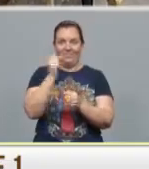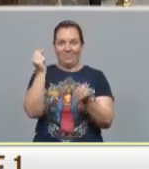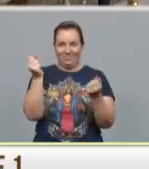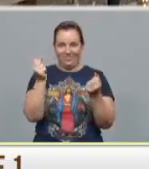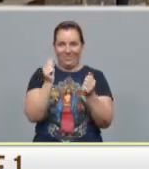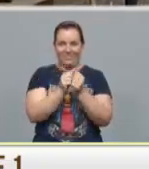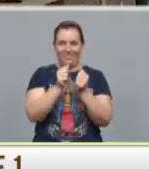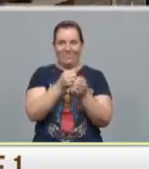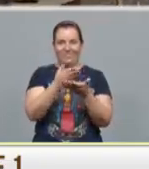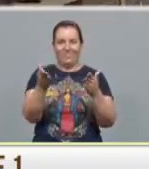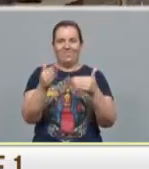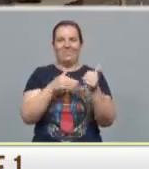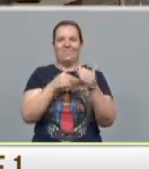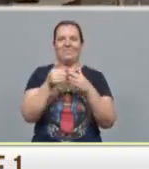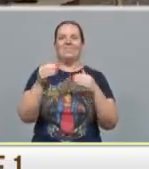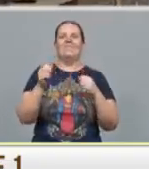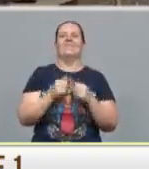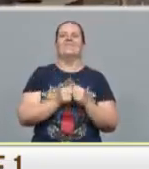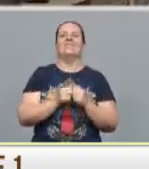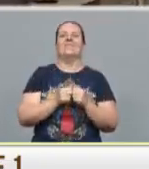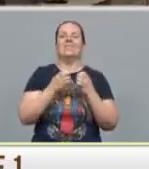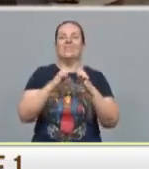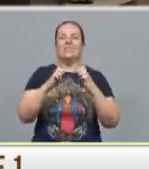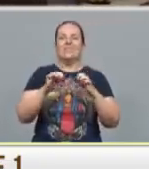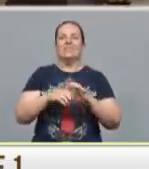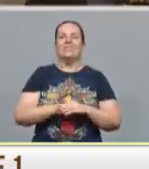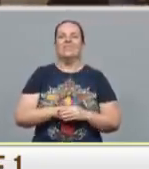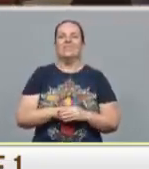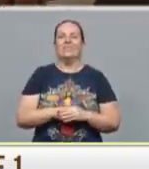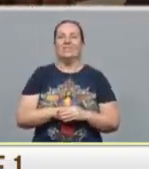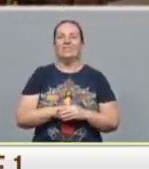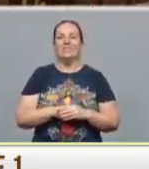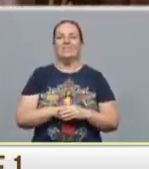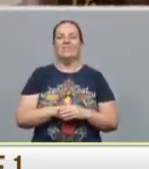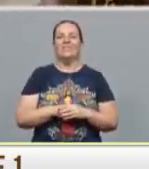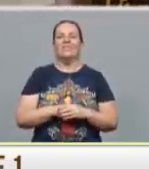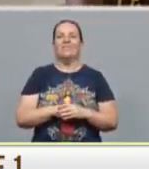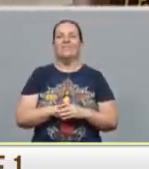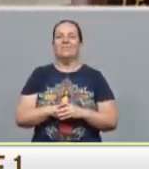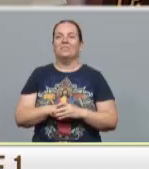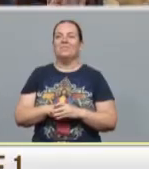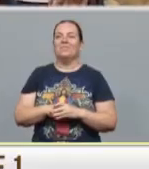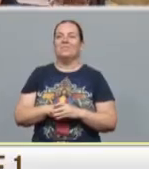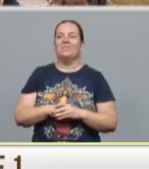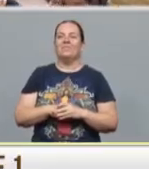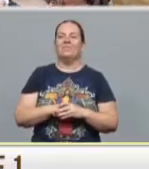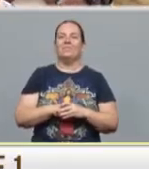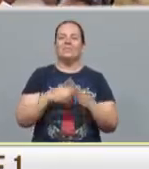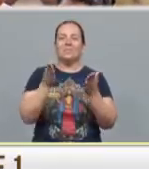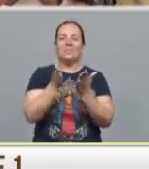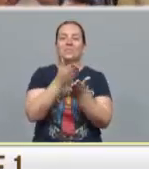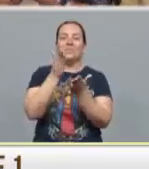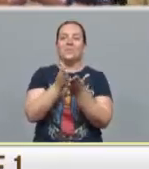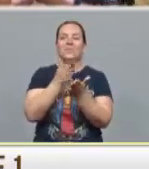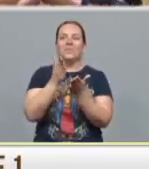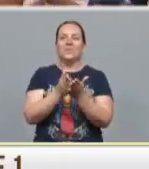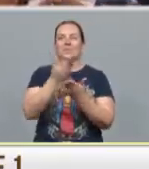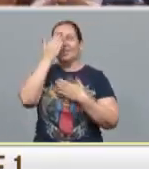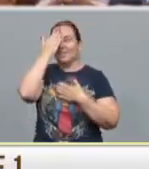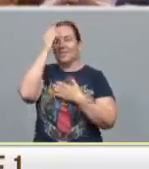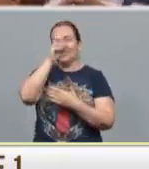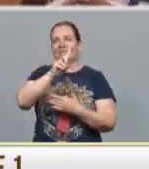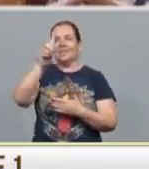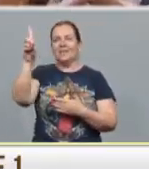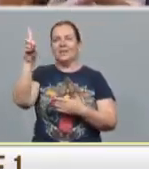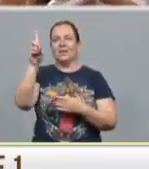6 anos na obra Evangelizar. Muito obrigado. E realmente o CD é como um serviço. Com seus livros, agradecemos a Deus